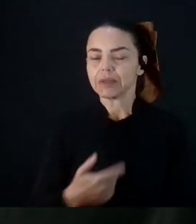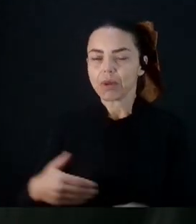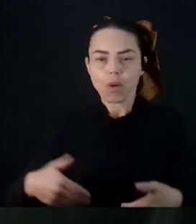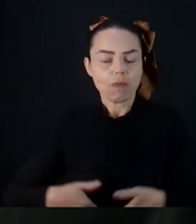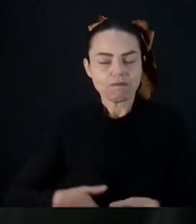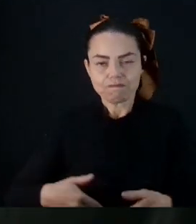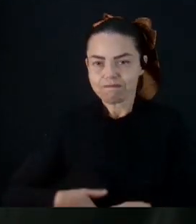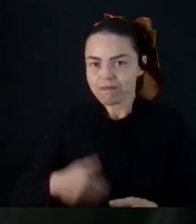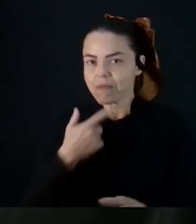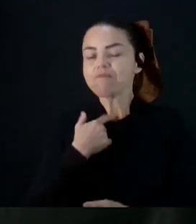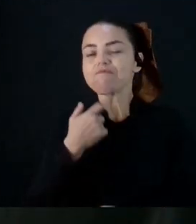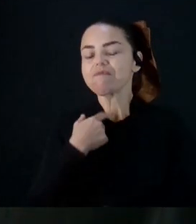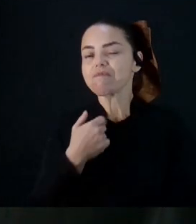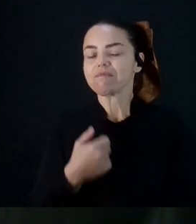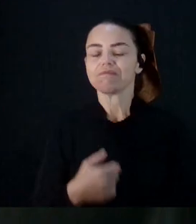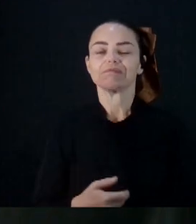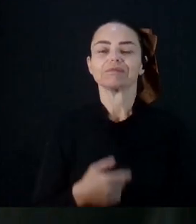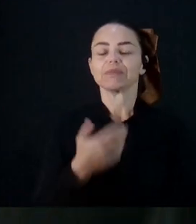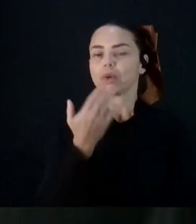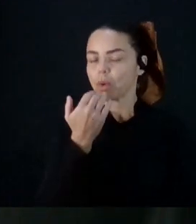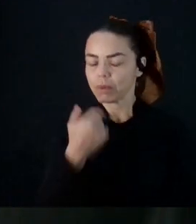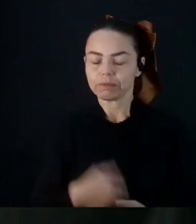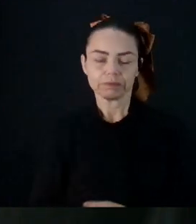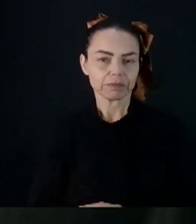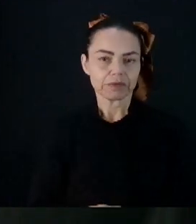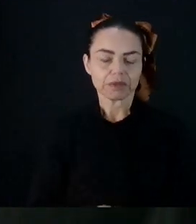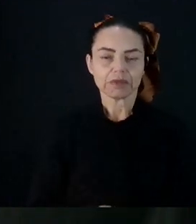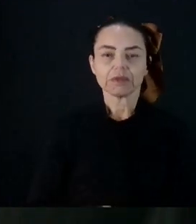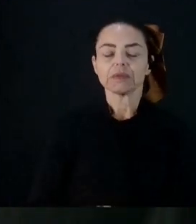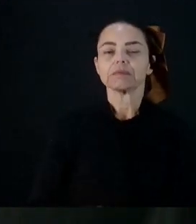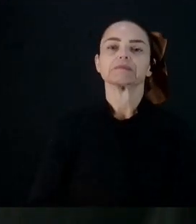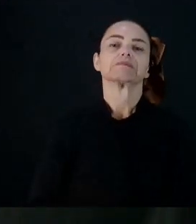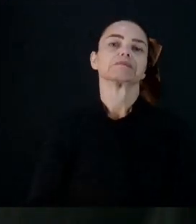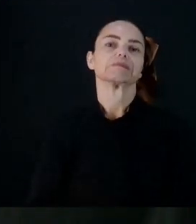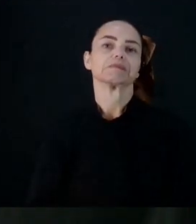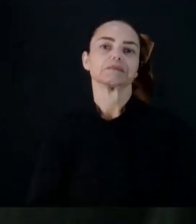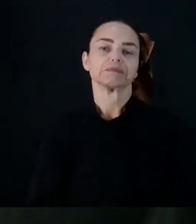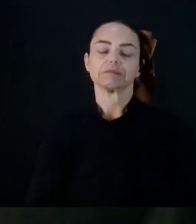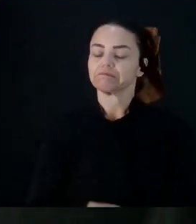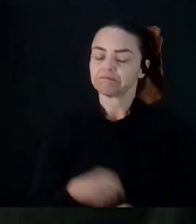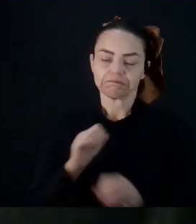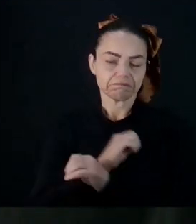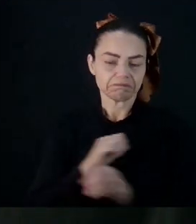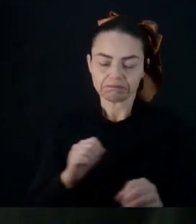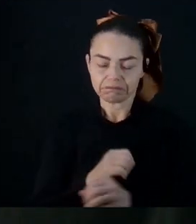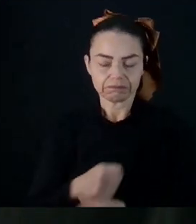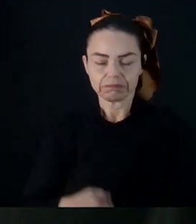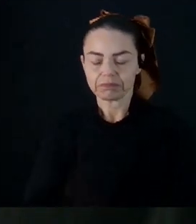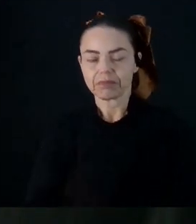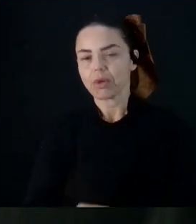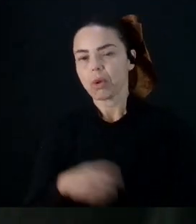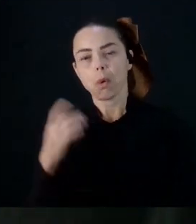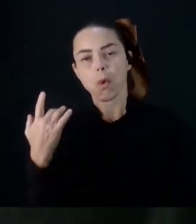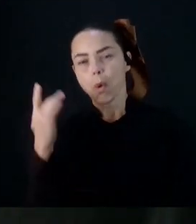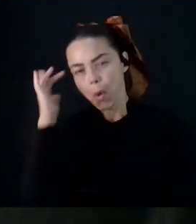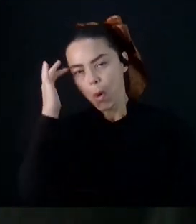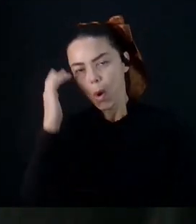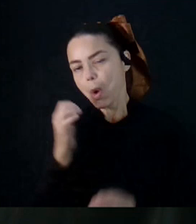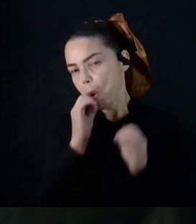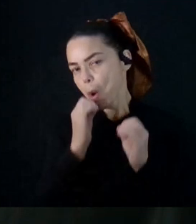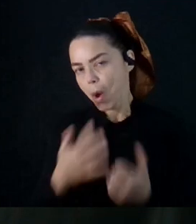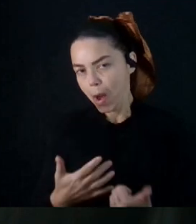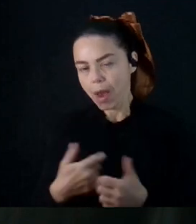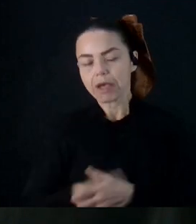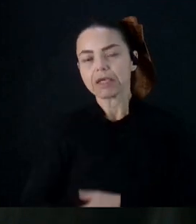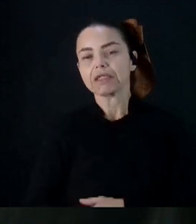que a gente não conseguiu ver lá atrás, porque a gente acha que tá tudo bem, que é legal, que é bonitinho, que é